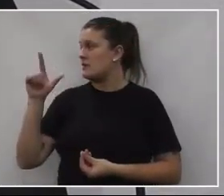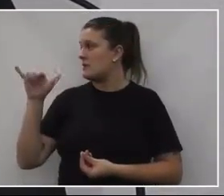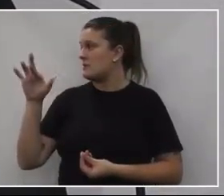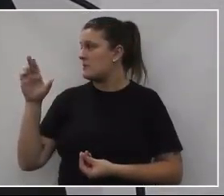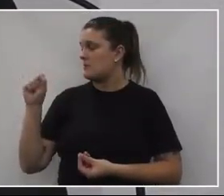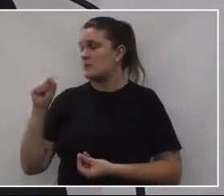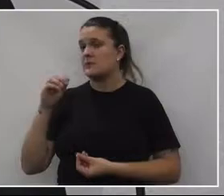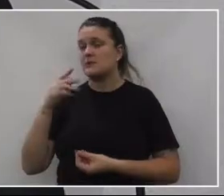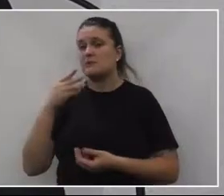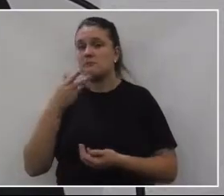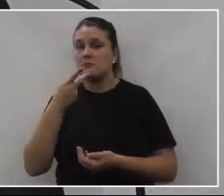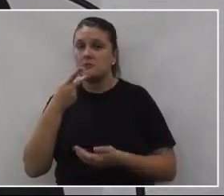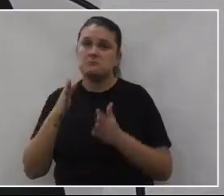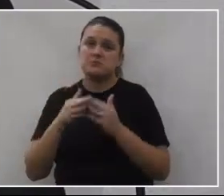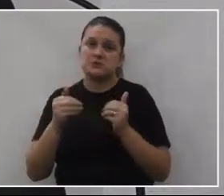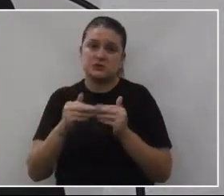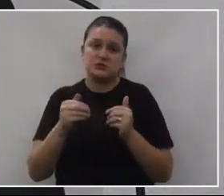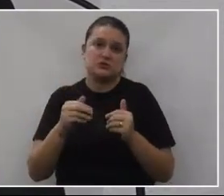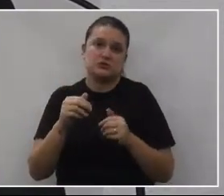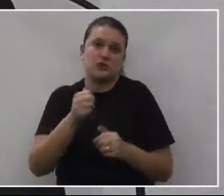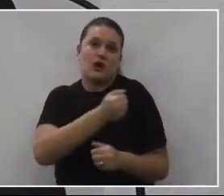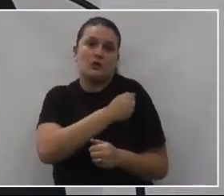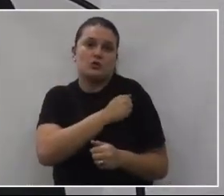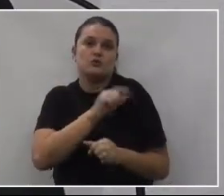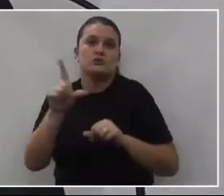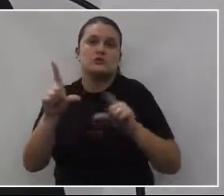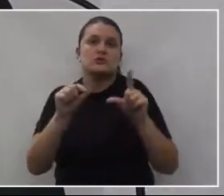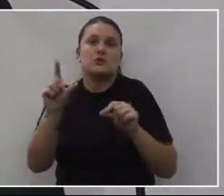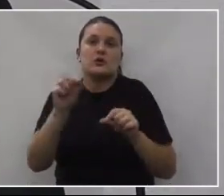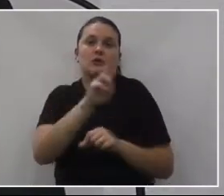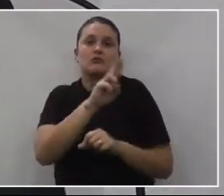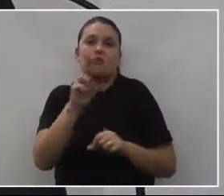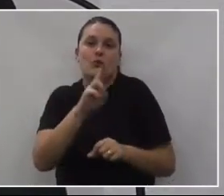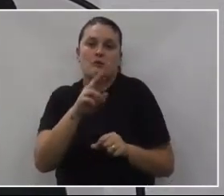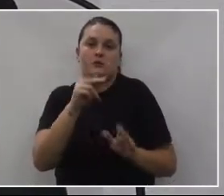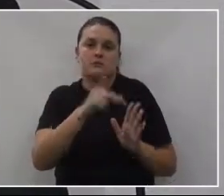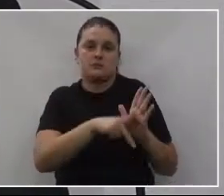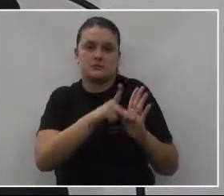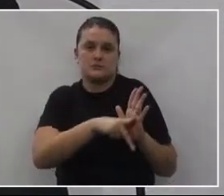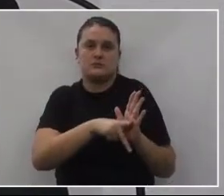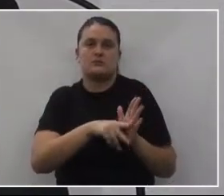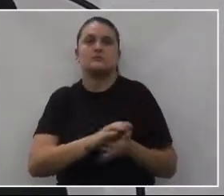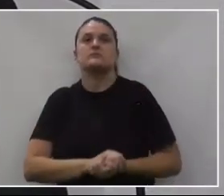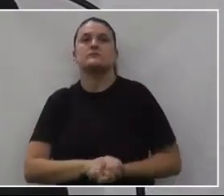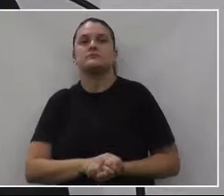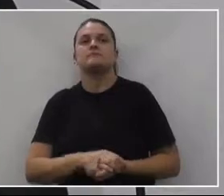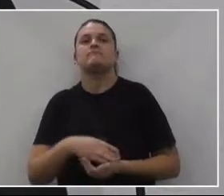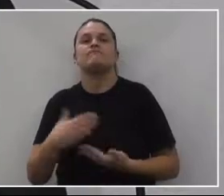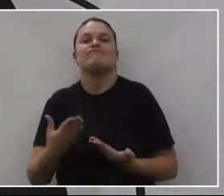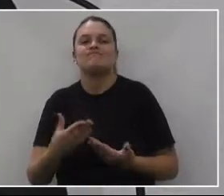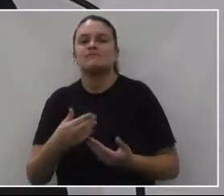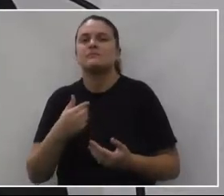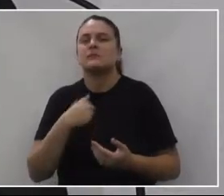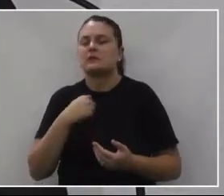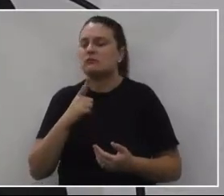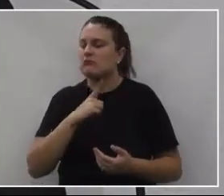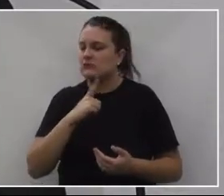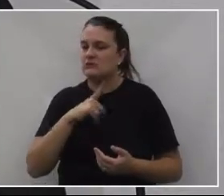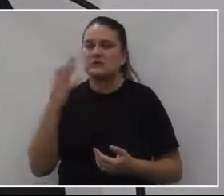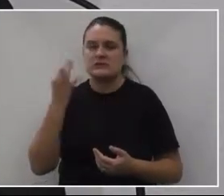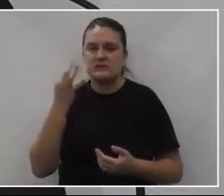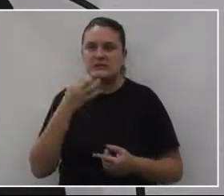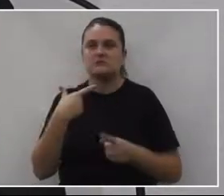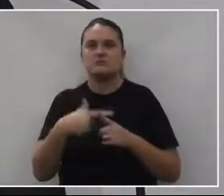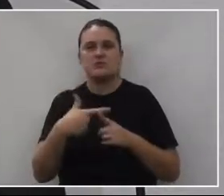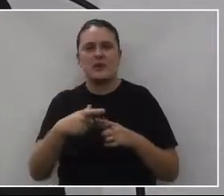dos próprios estudantes, né, que possam escolher o nome desse projeto. E essa abordagem, não tenho dúvida nenhuma, pela